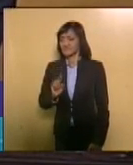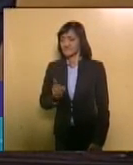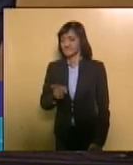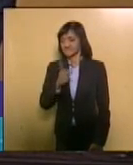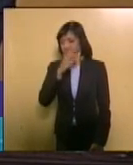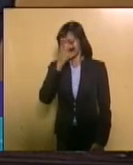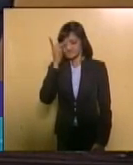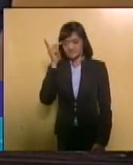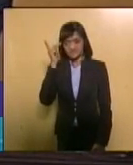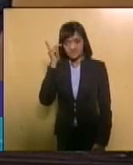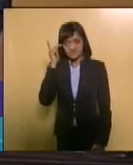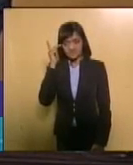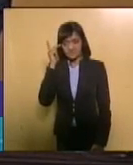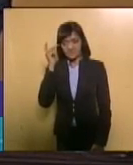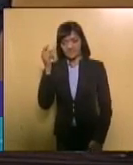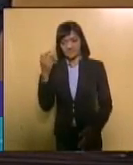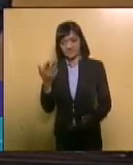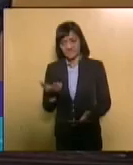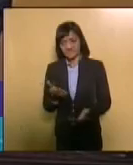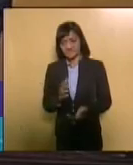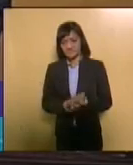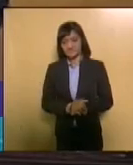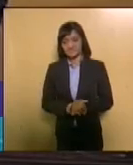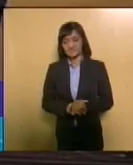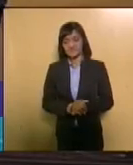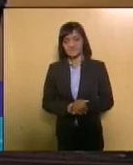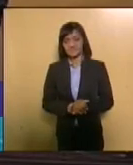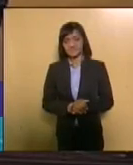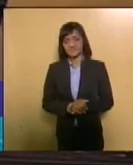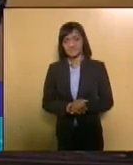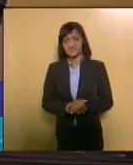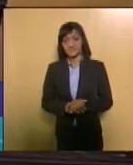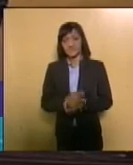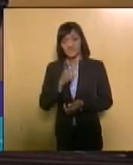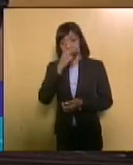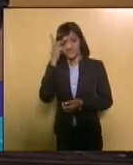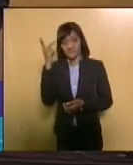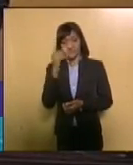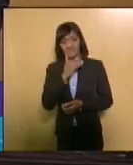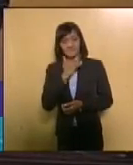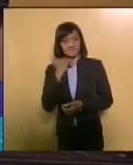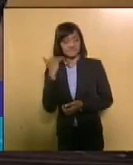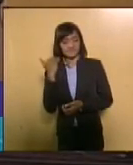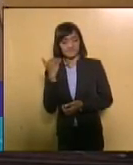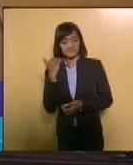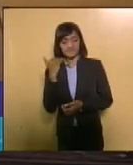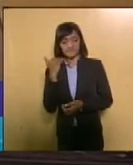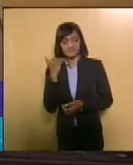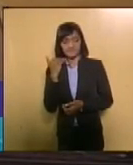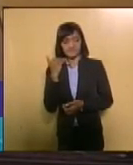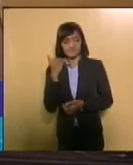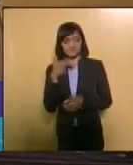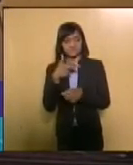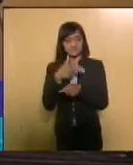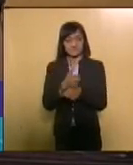pessoas ou seja tira-se uma vida do mesmo jeito que se toma o celular de